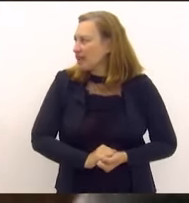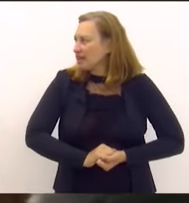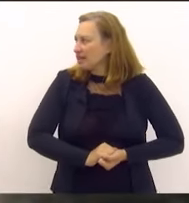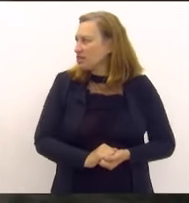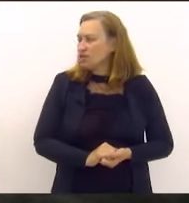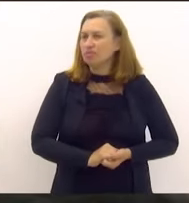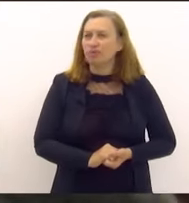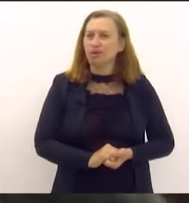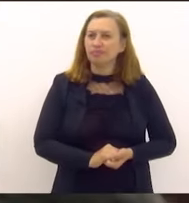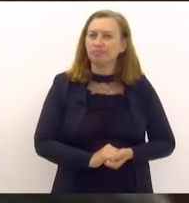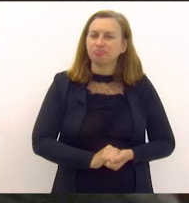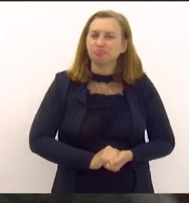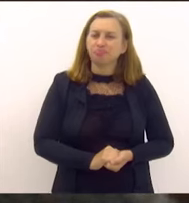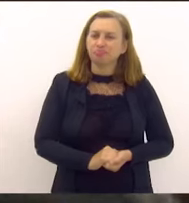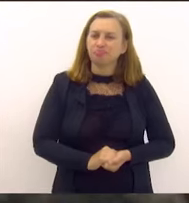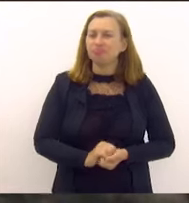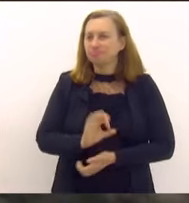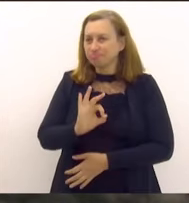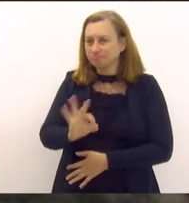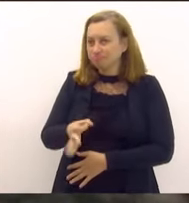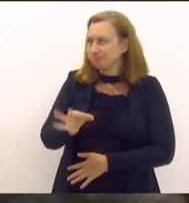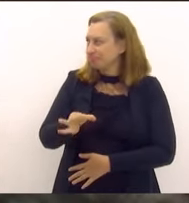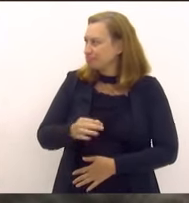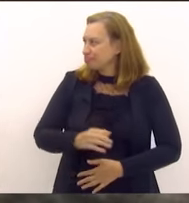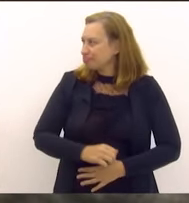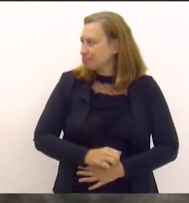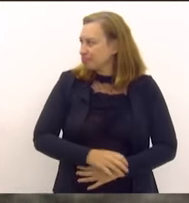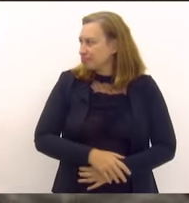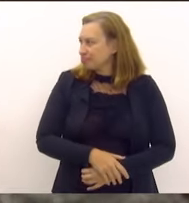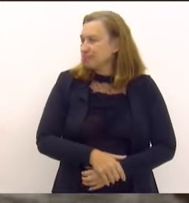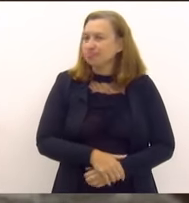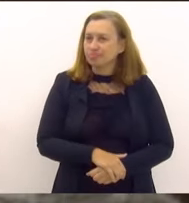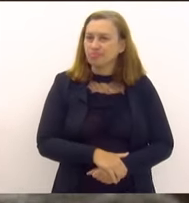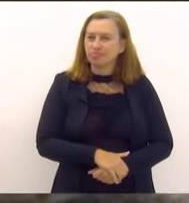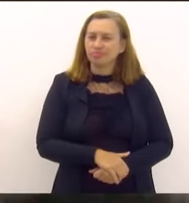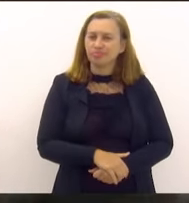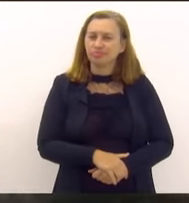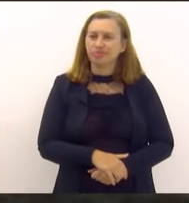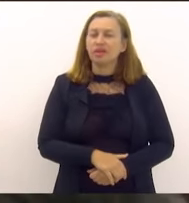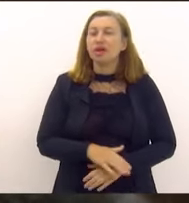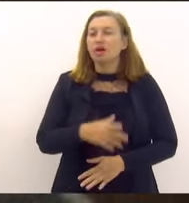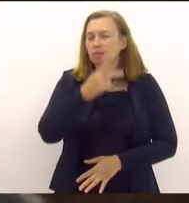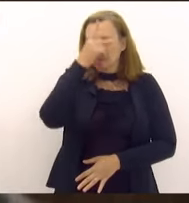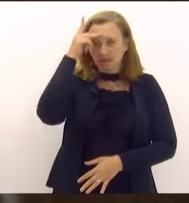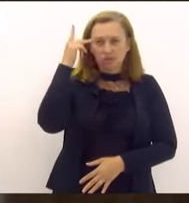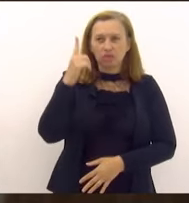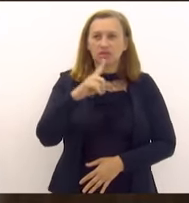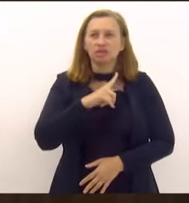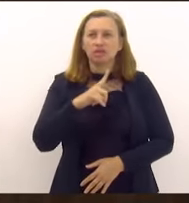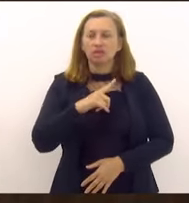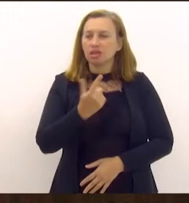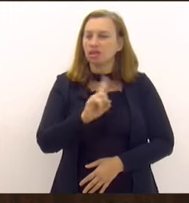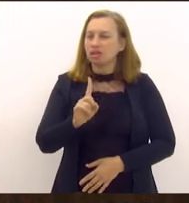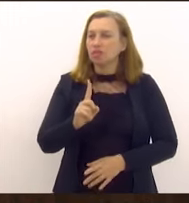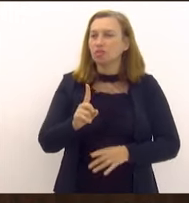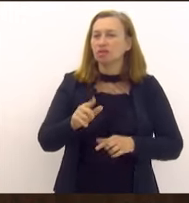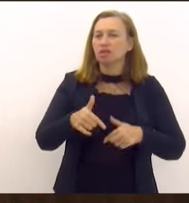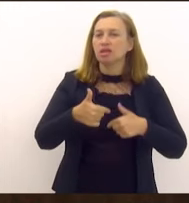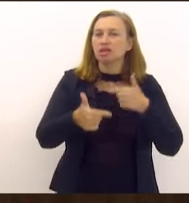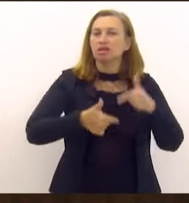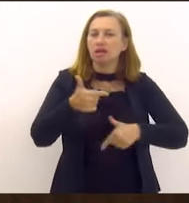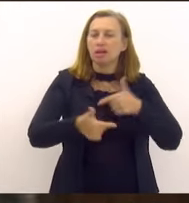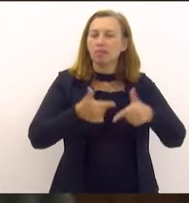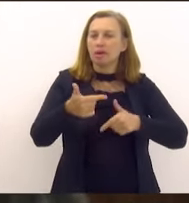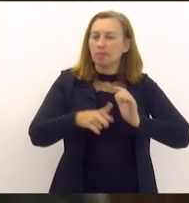miséria. Então, é nítido que lá existem pessoas que não trabalham com a finalidade de atender